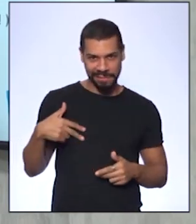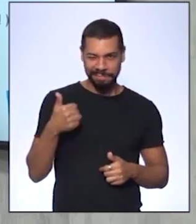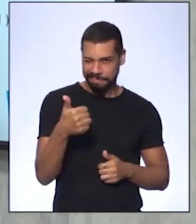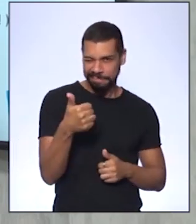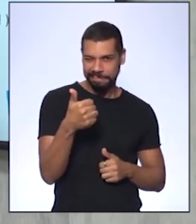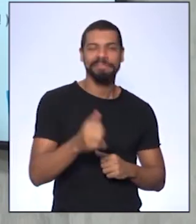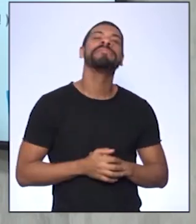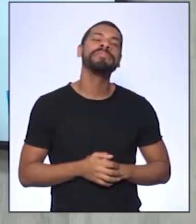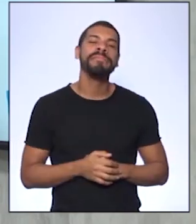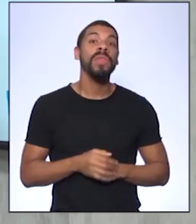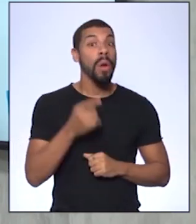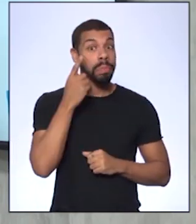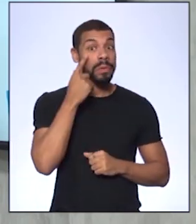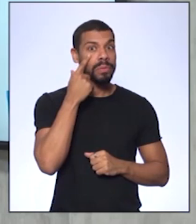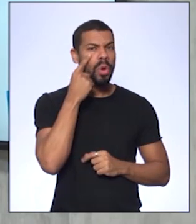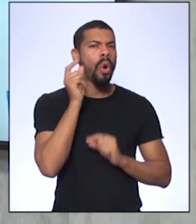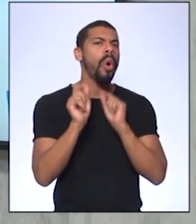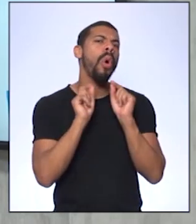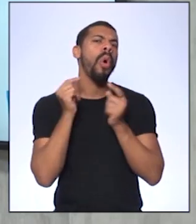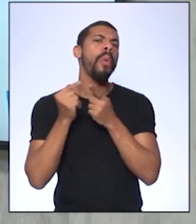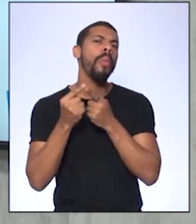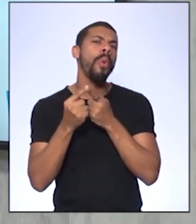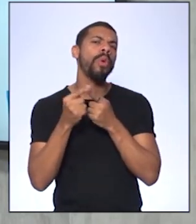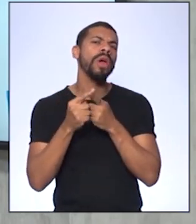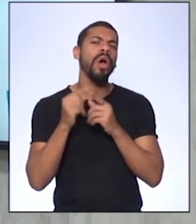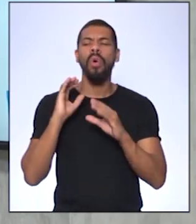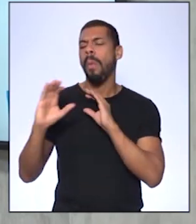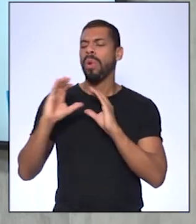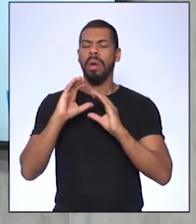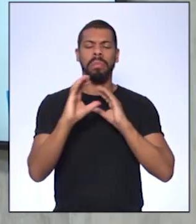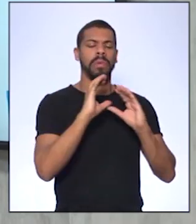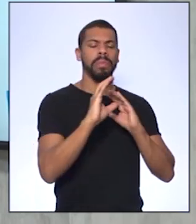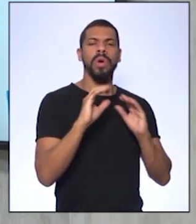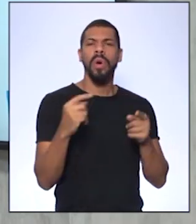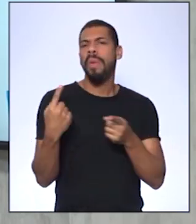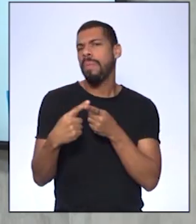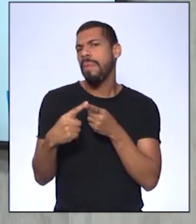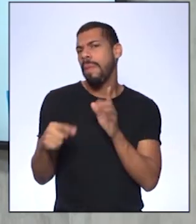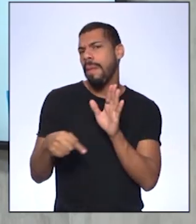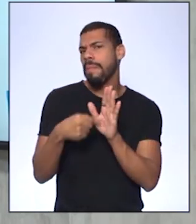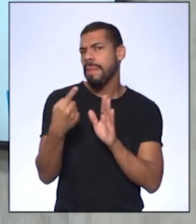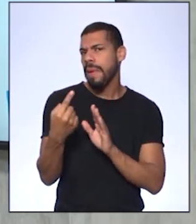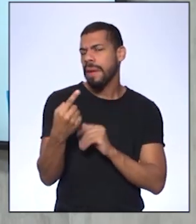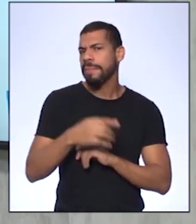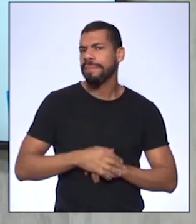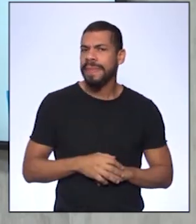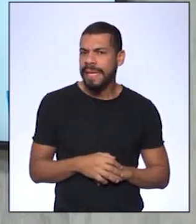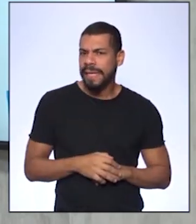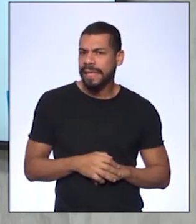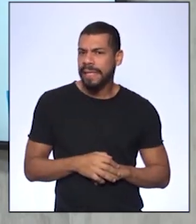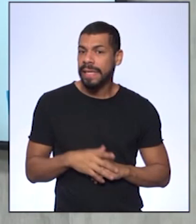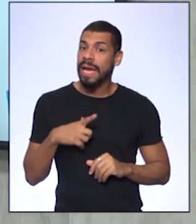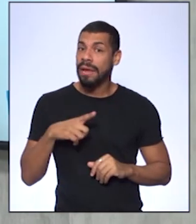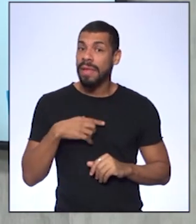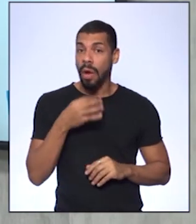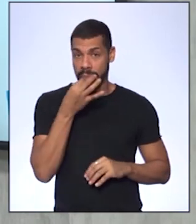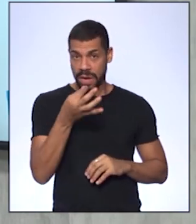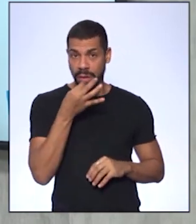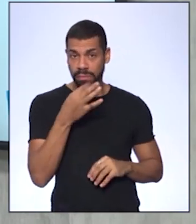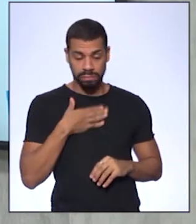isso? Dá uma olhadinha. Para que a gente se comunica? Primeira coisa, a gente se comunica para emitir